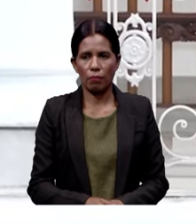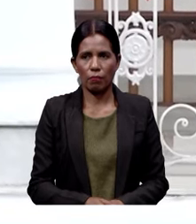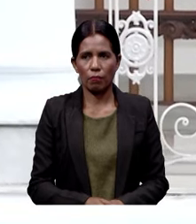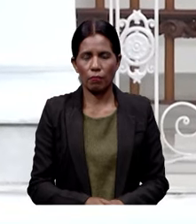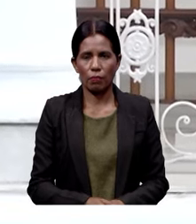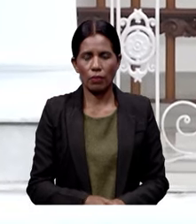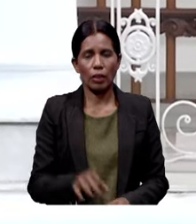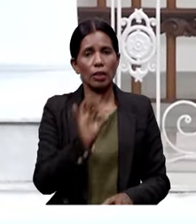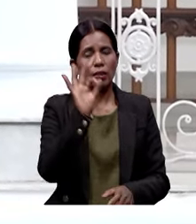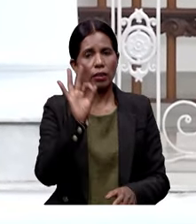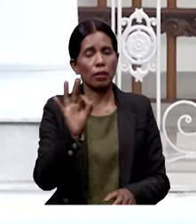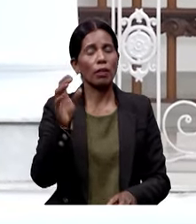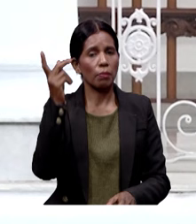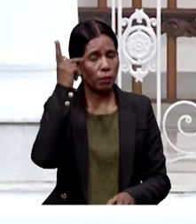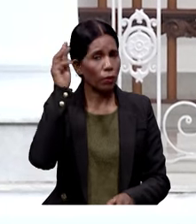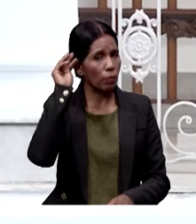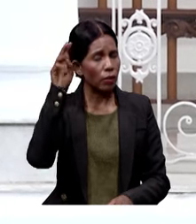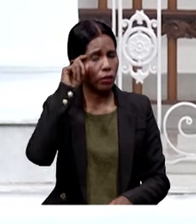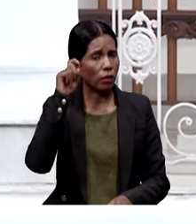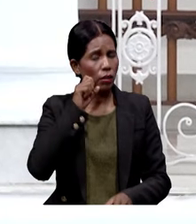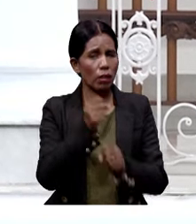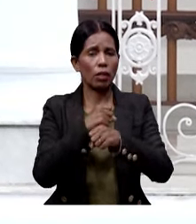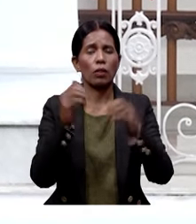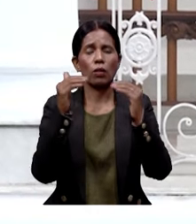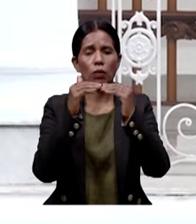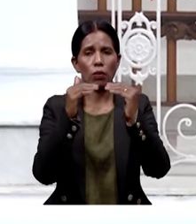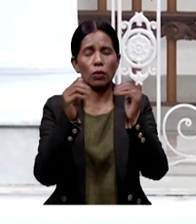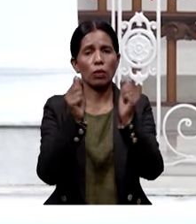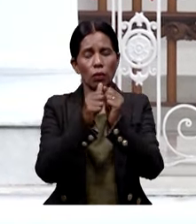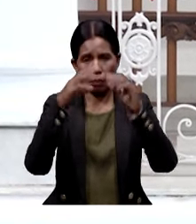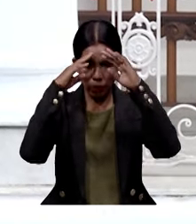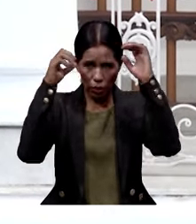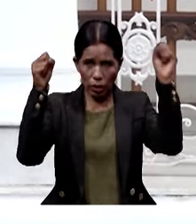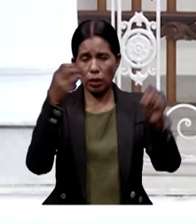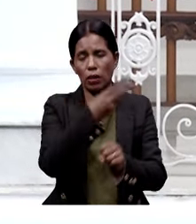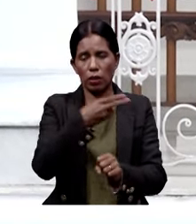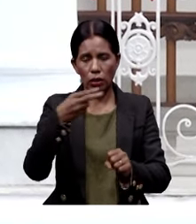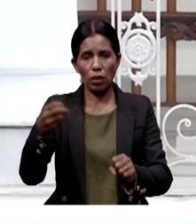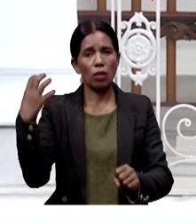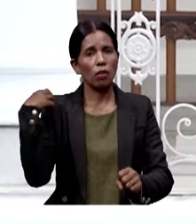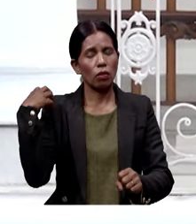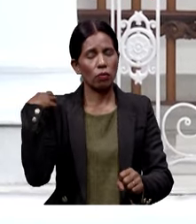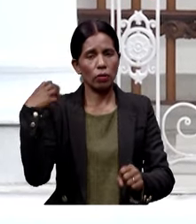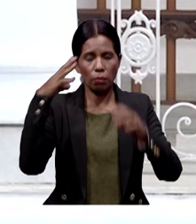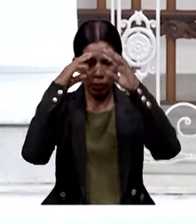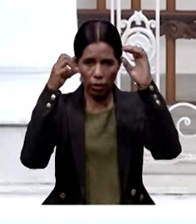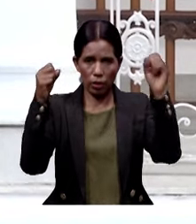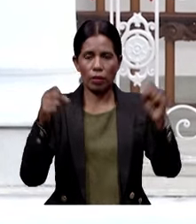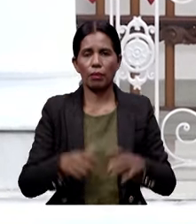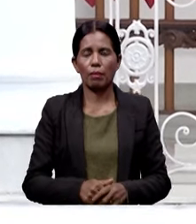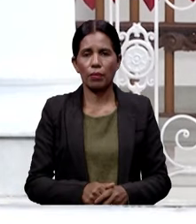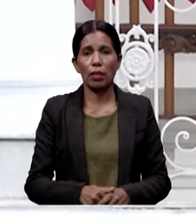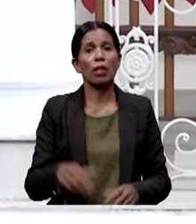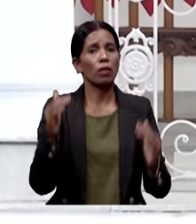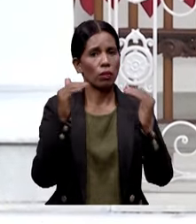Sexta, né, primeiro-ministro Kaleala Sanana Gusmão, ao encontro com o presidente Joko Widodo e ao Palácio Presidente Bogor, Jakarta, Indonésia.